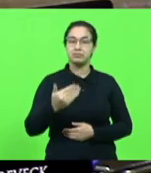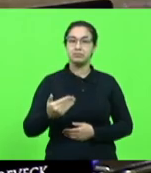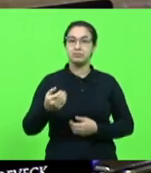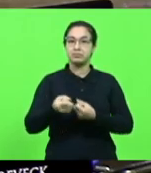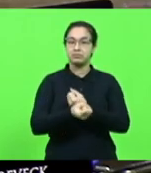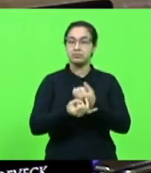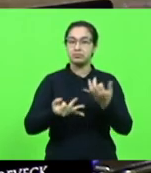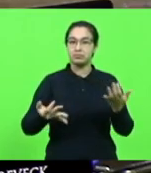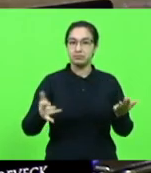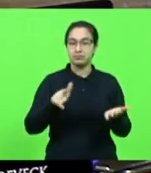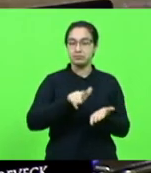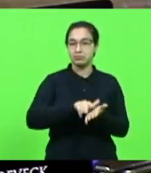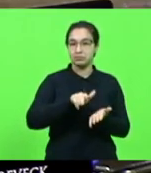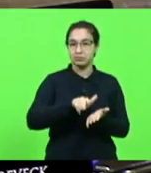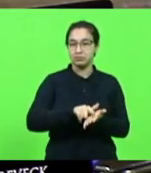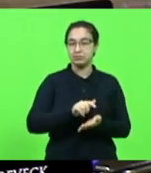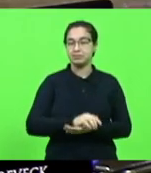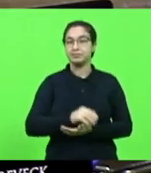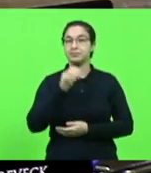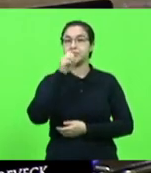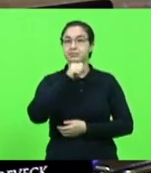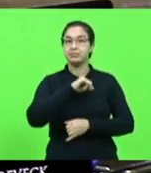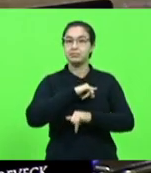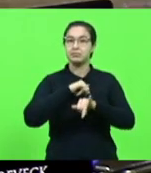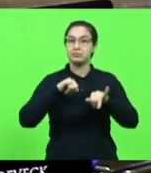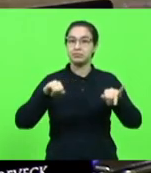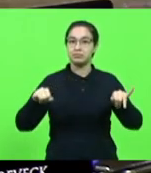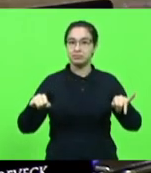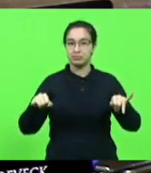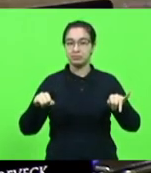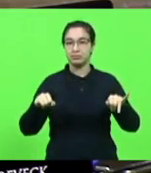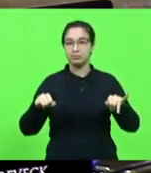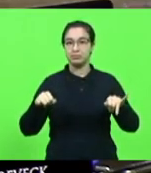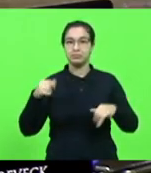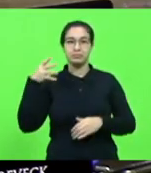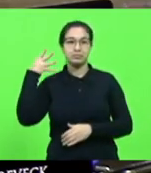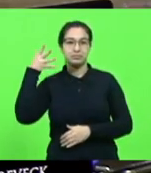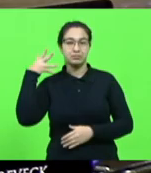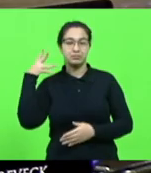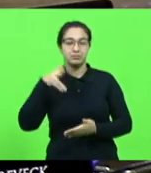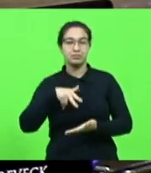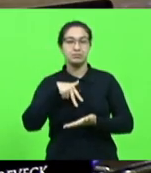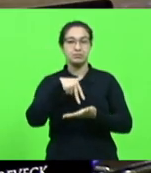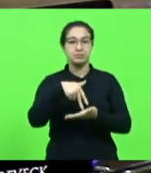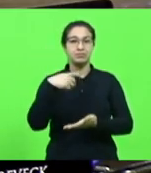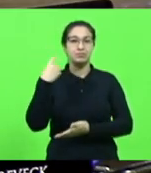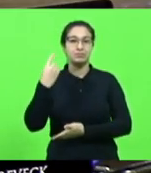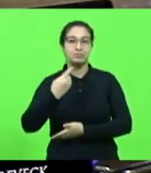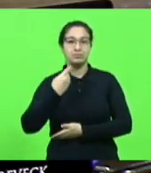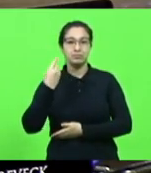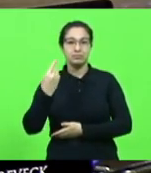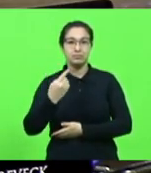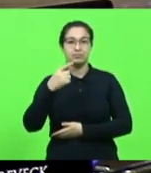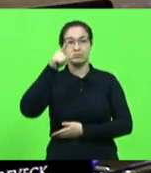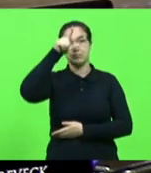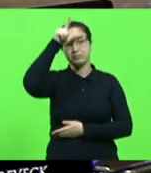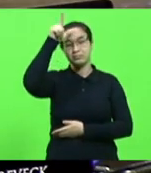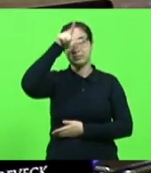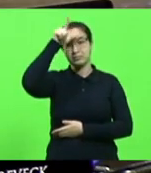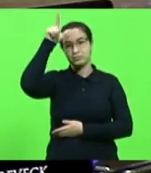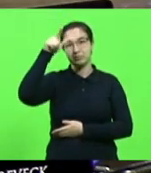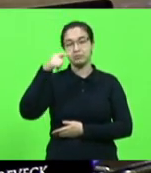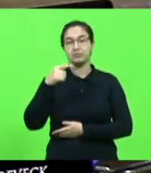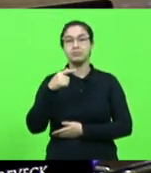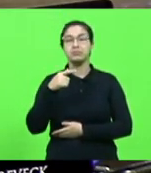distribuição. Breves comunicações. Fizeram uso da palavra os senhores deputados Sargento Lima,